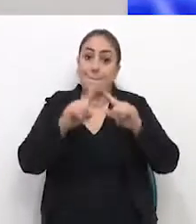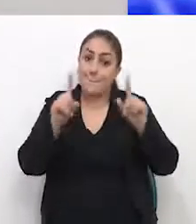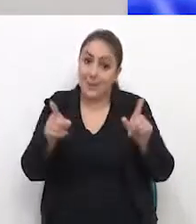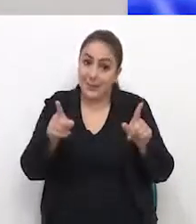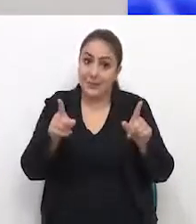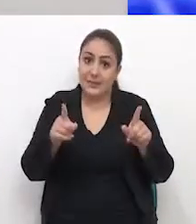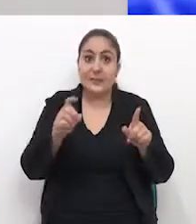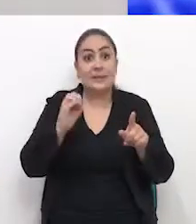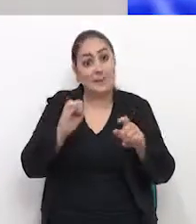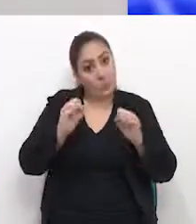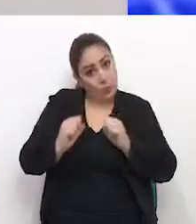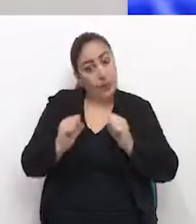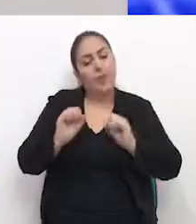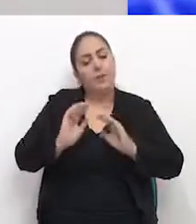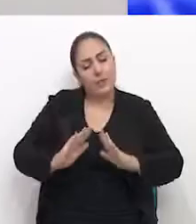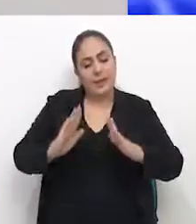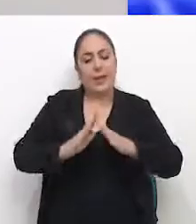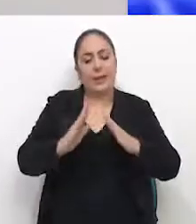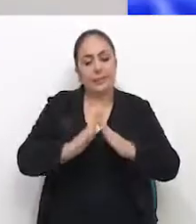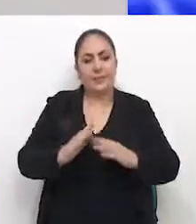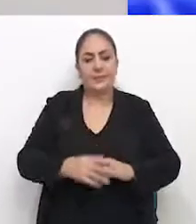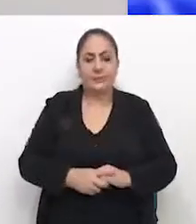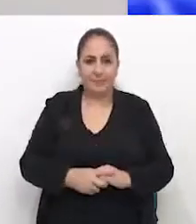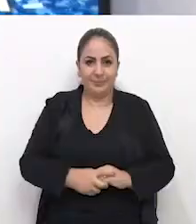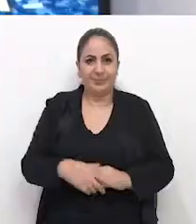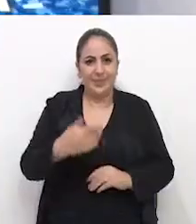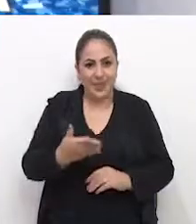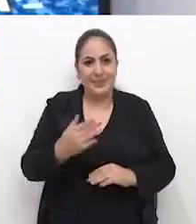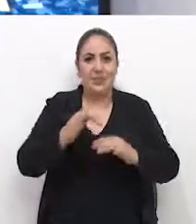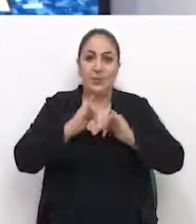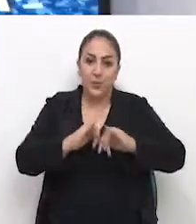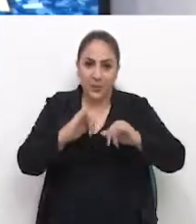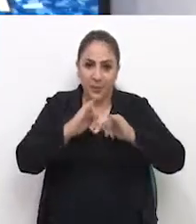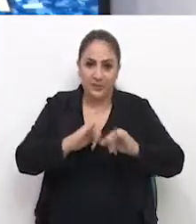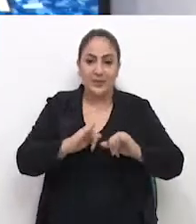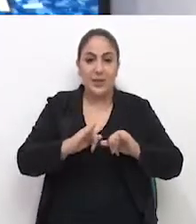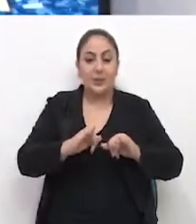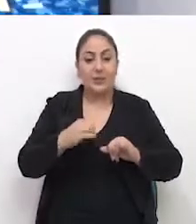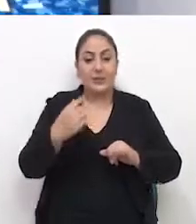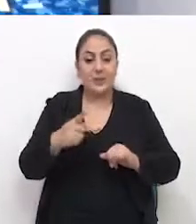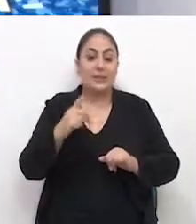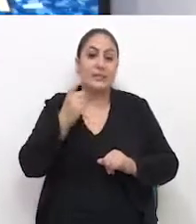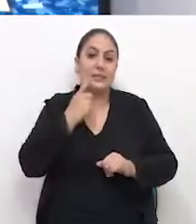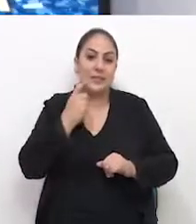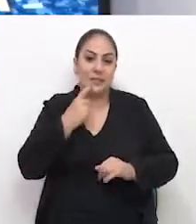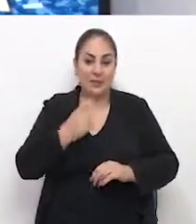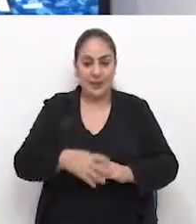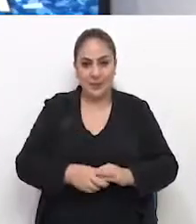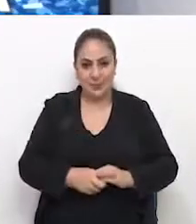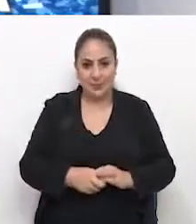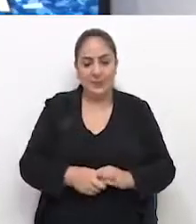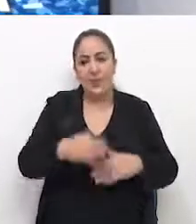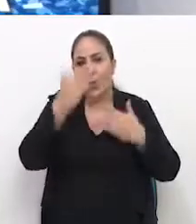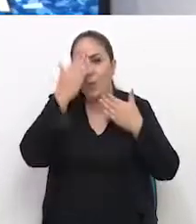necessário. Mas, quem puder, fique em casa. E estas foram as informações desta